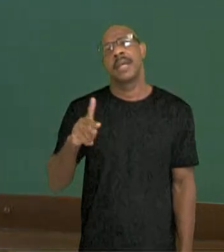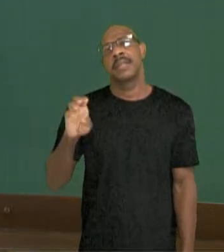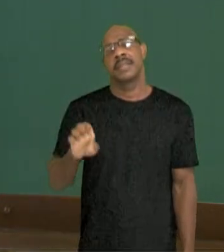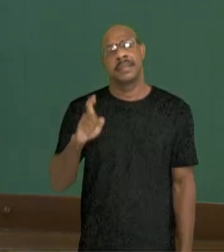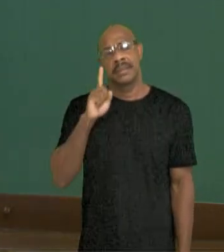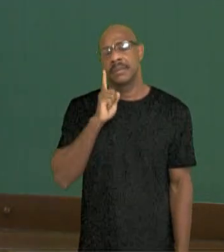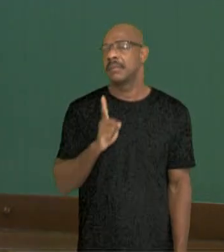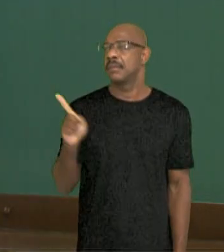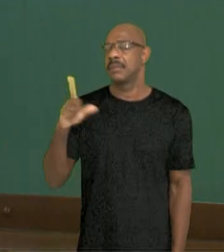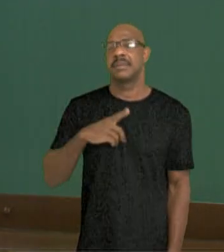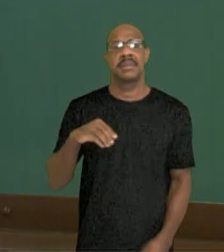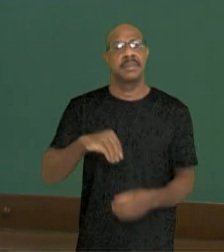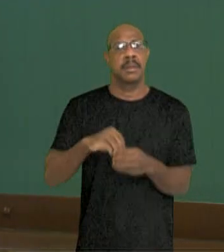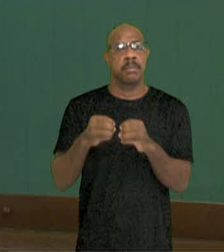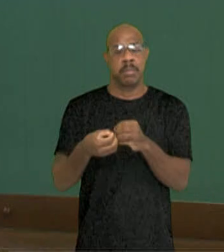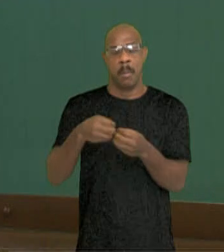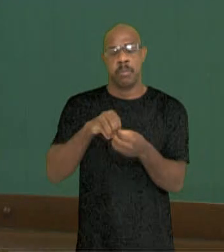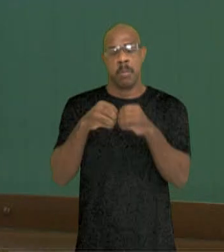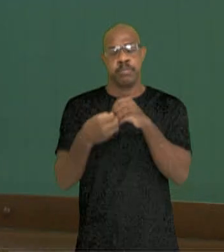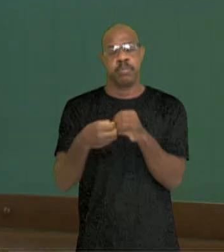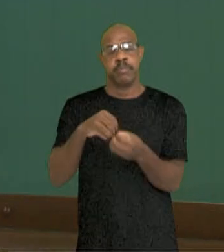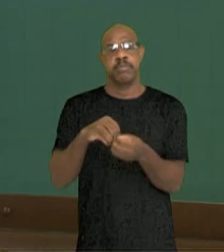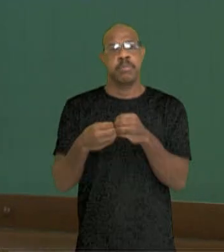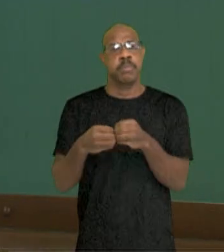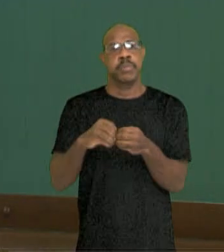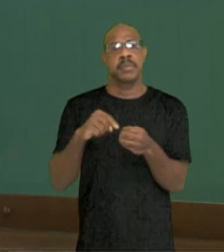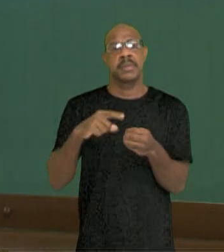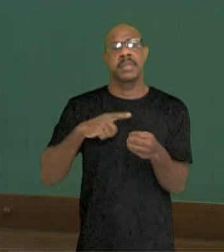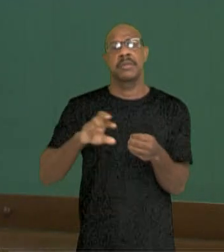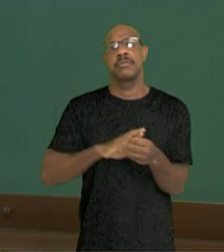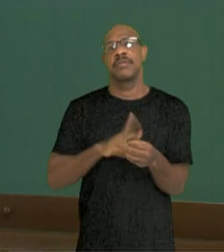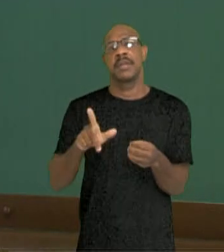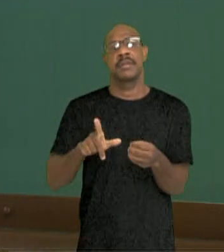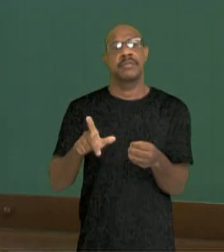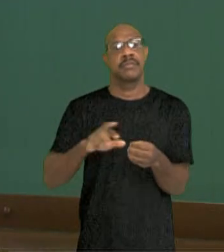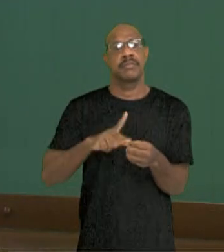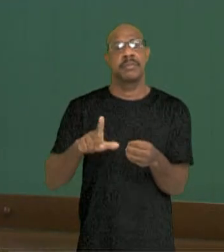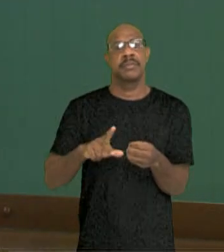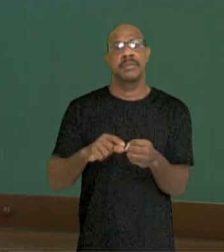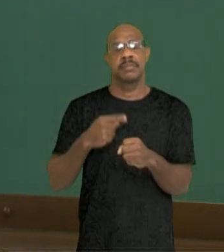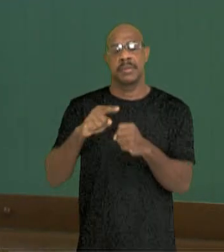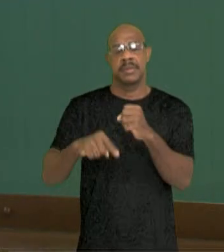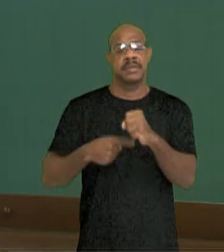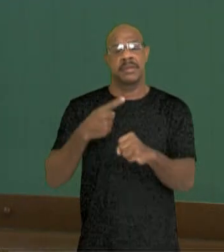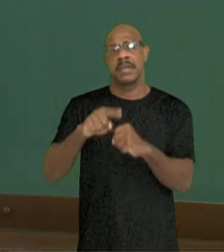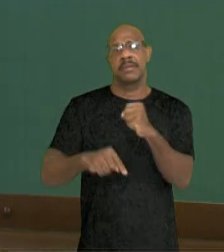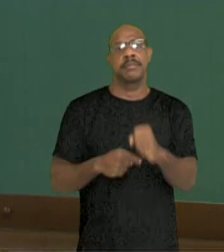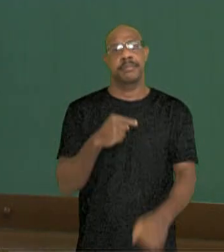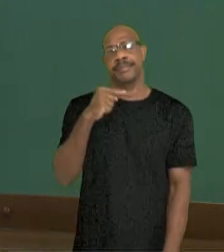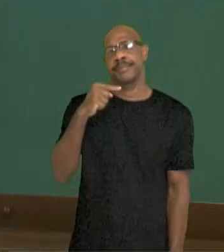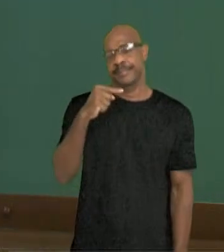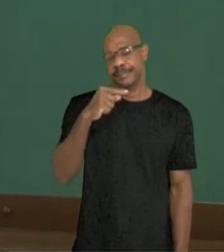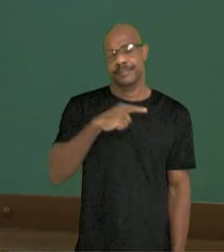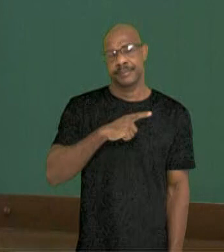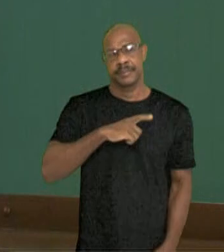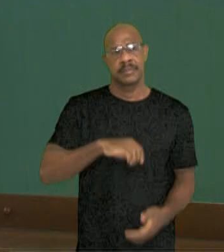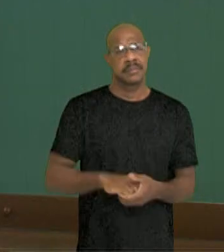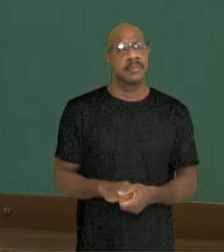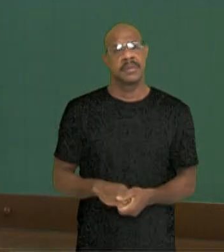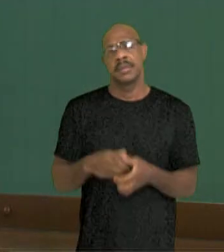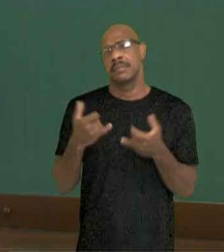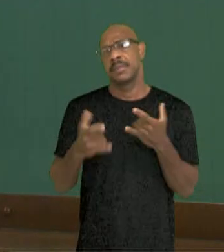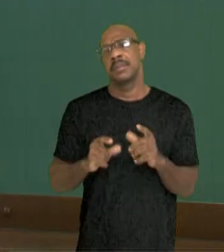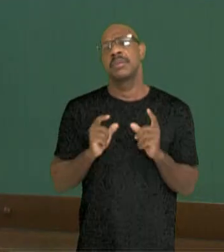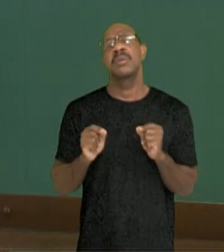molécula elementos químicos com diferentes eletronegatividade. Professor, explica para